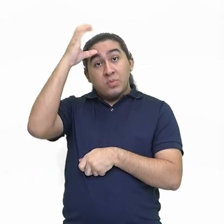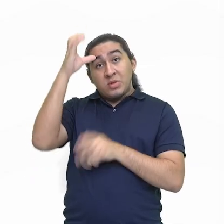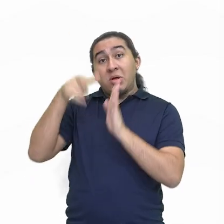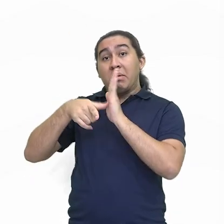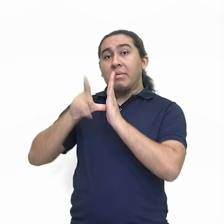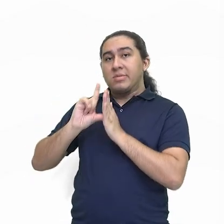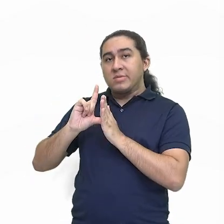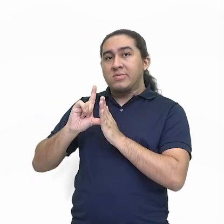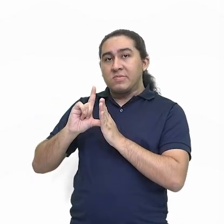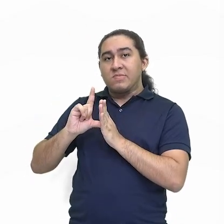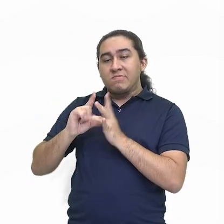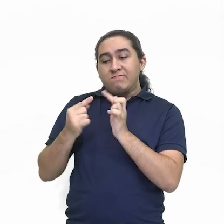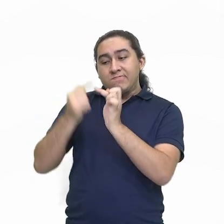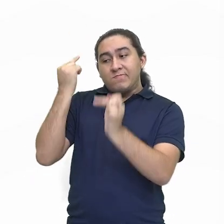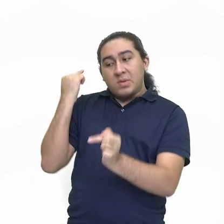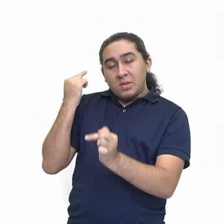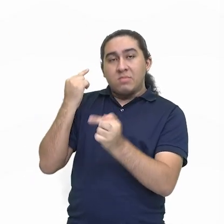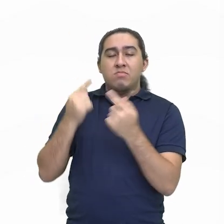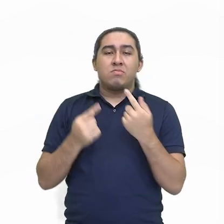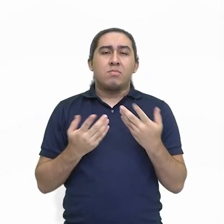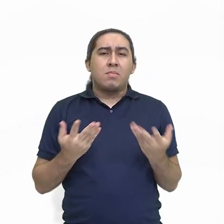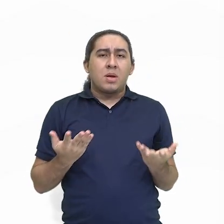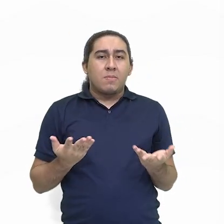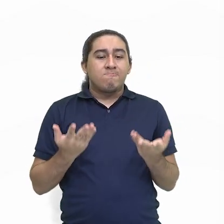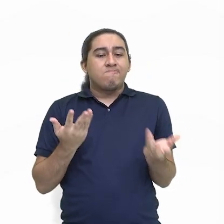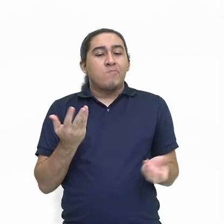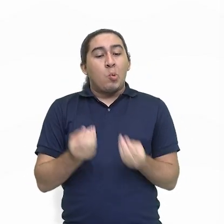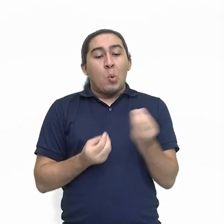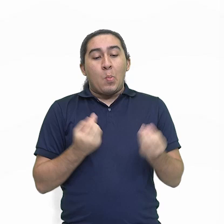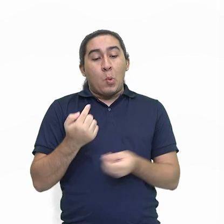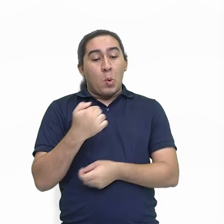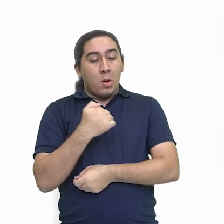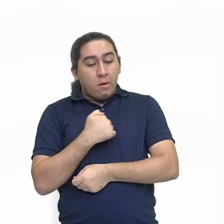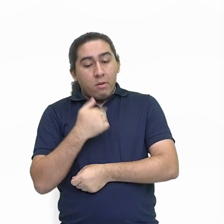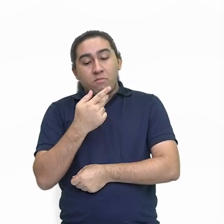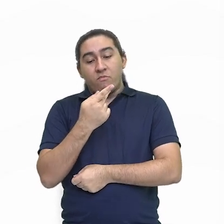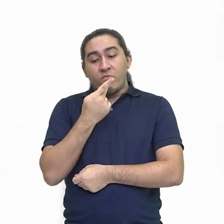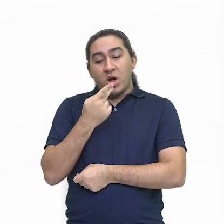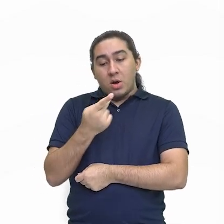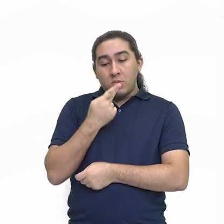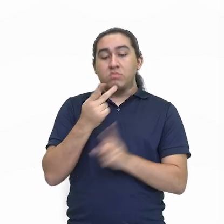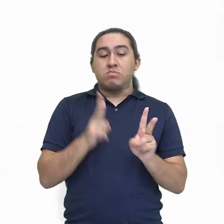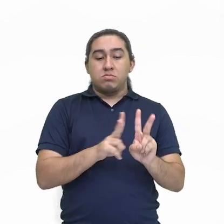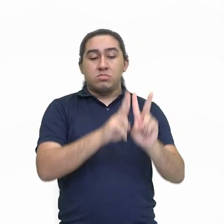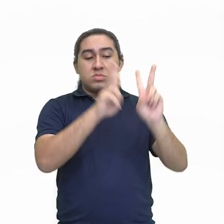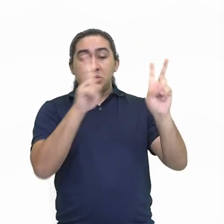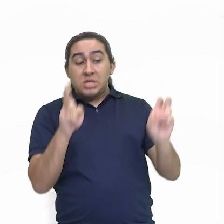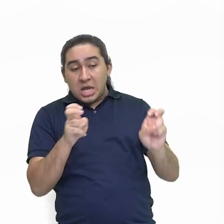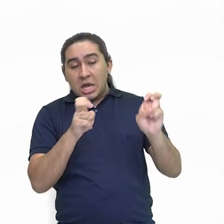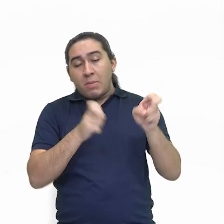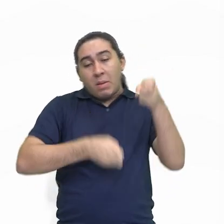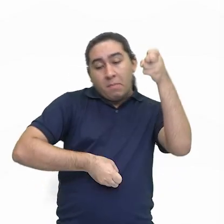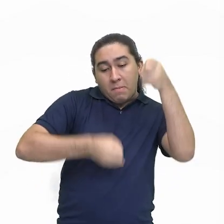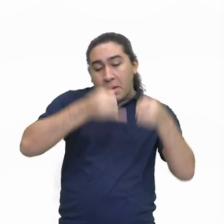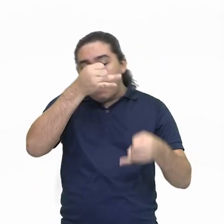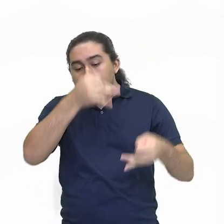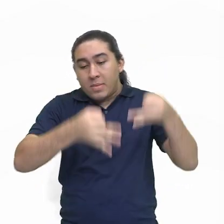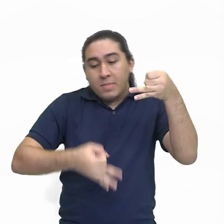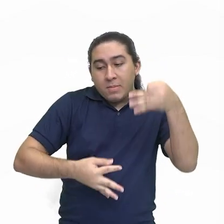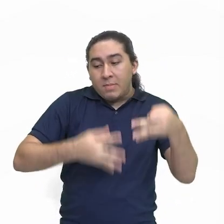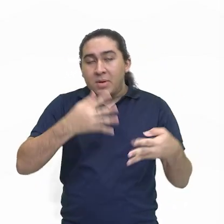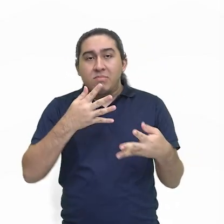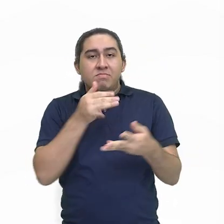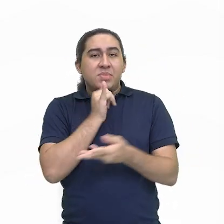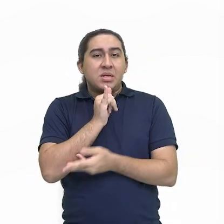conhecimento prévio. Como é que eu vou falar de determinada situação, né? Eu vou